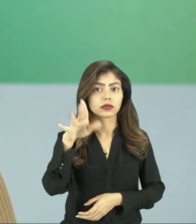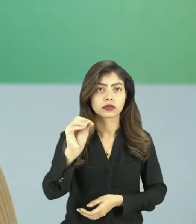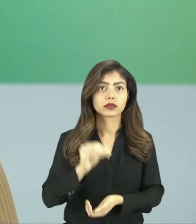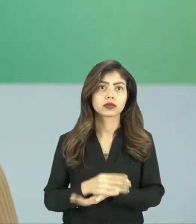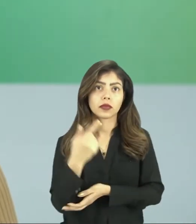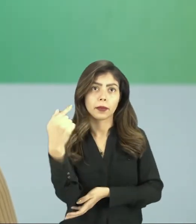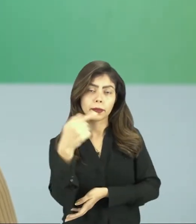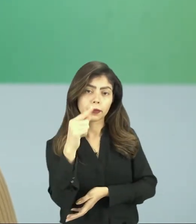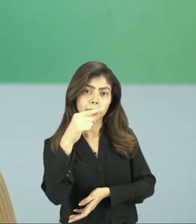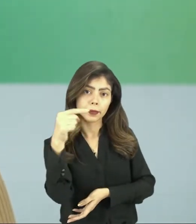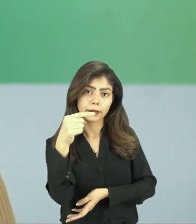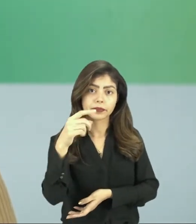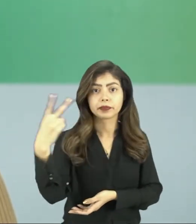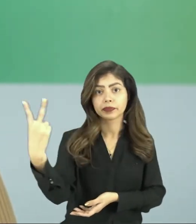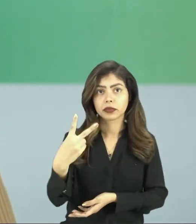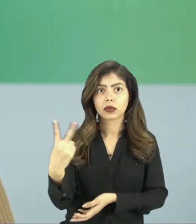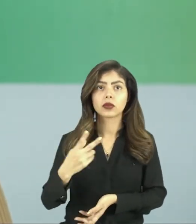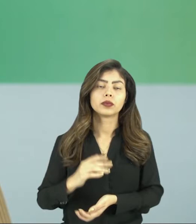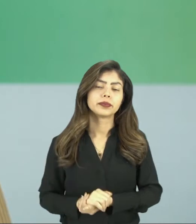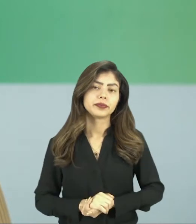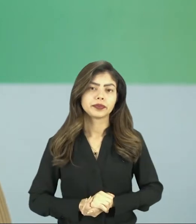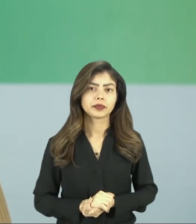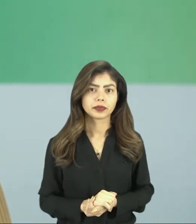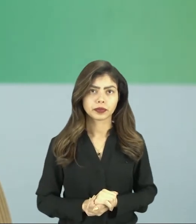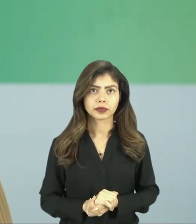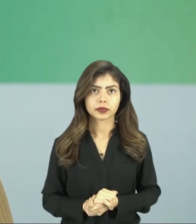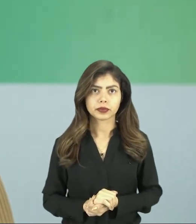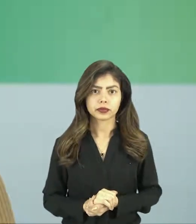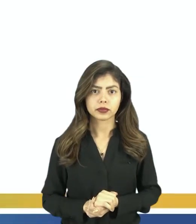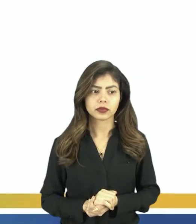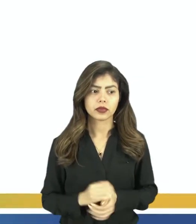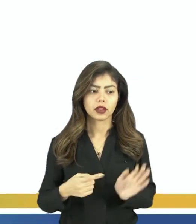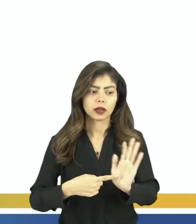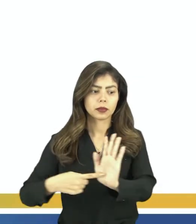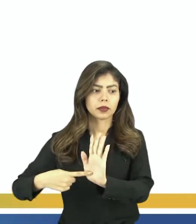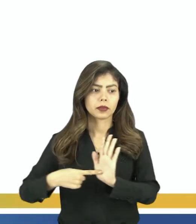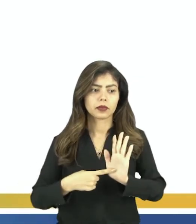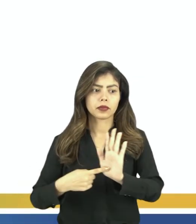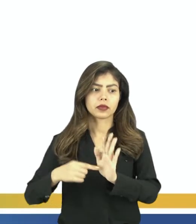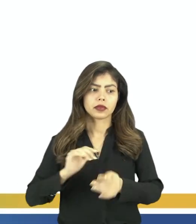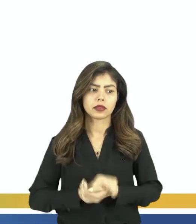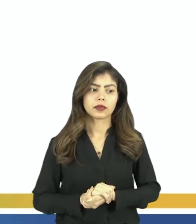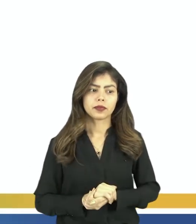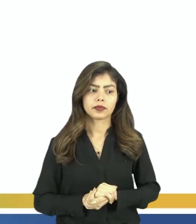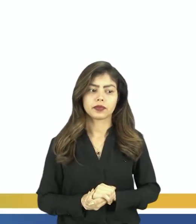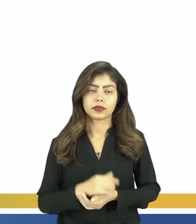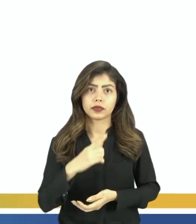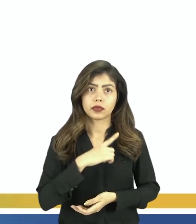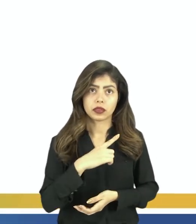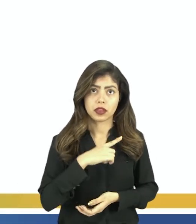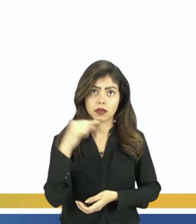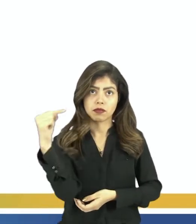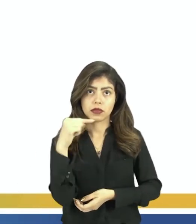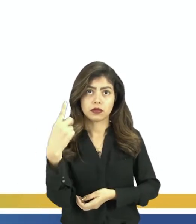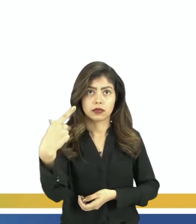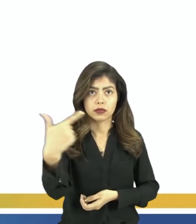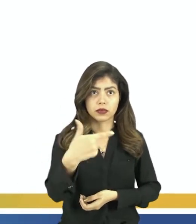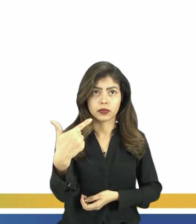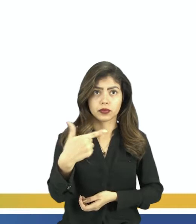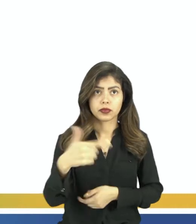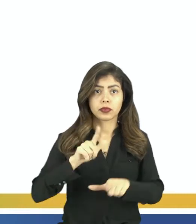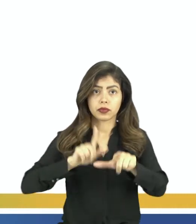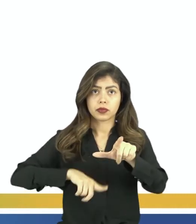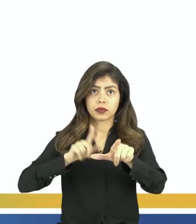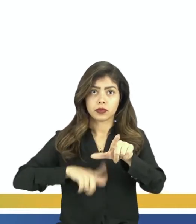-2. Então, o único ânion que vai apresentar para a gente na reação de ionização -2 é